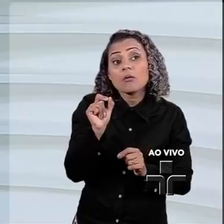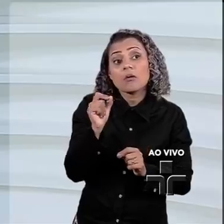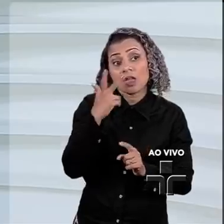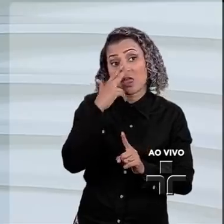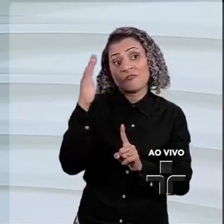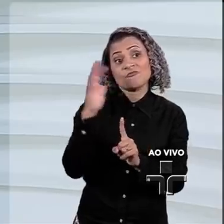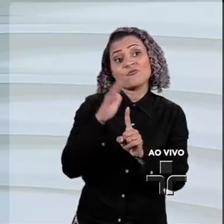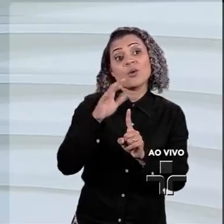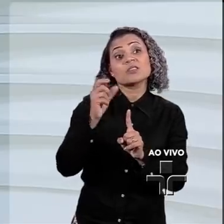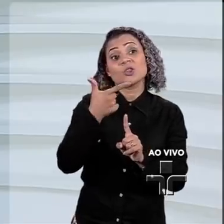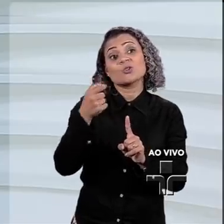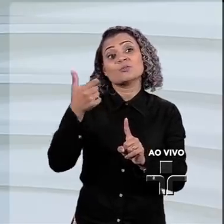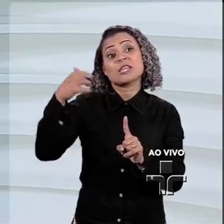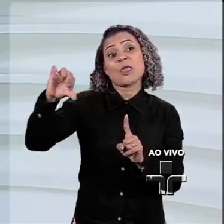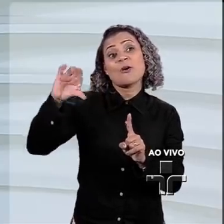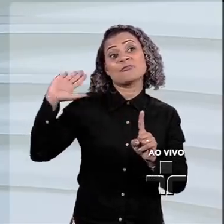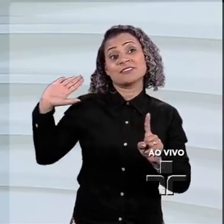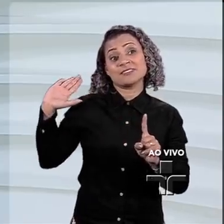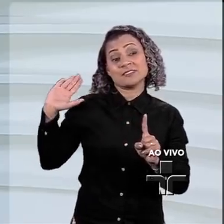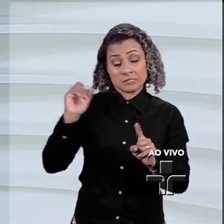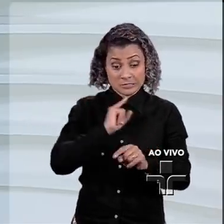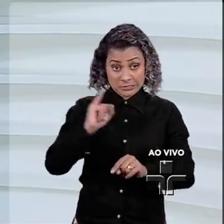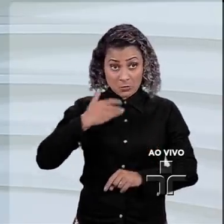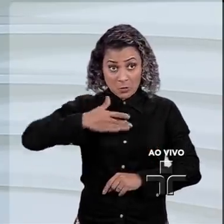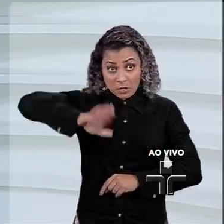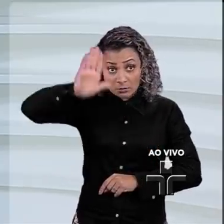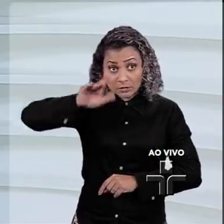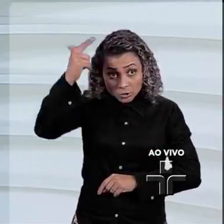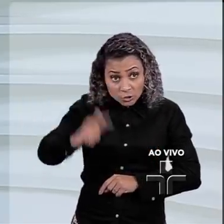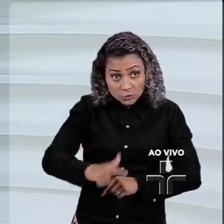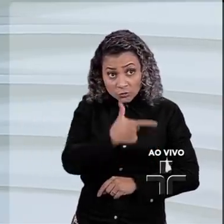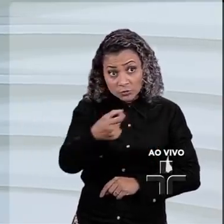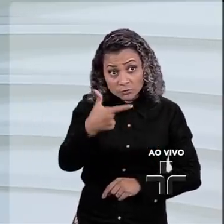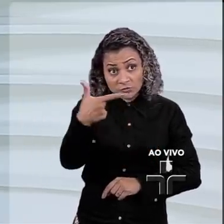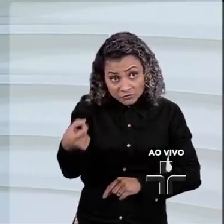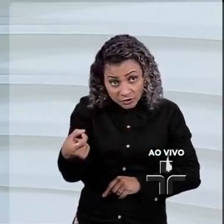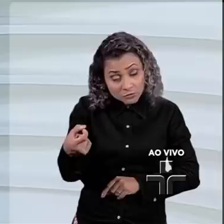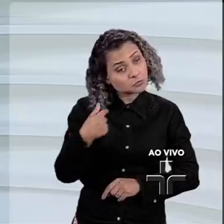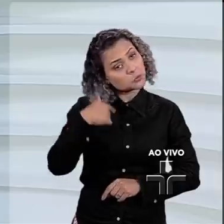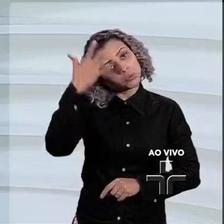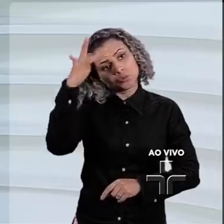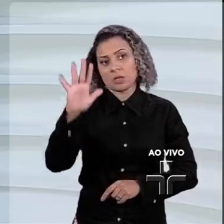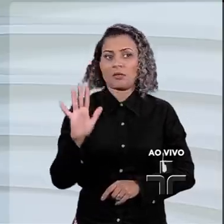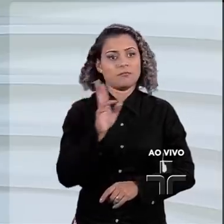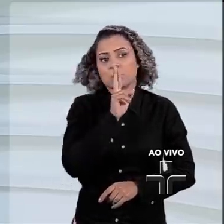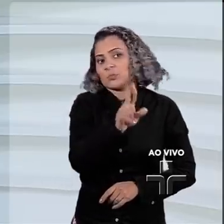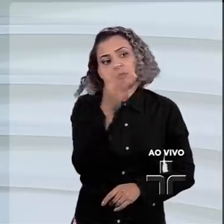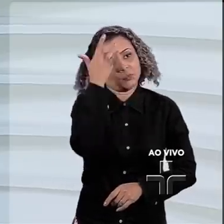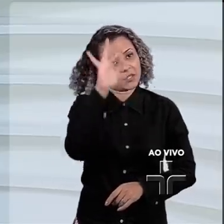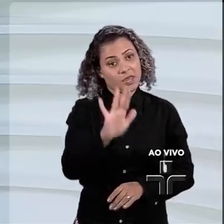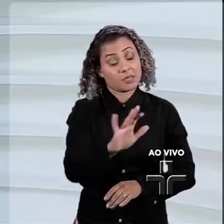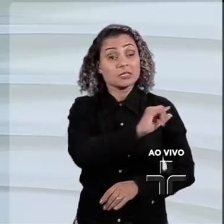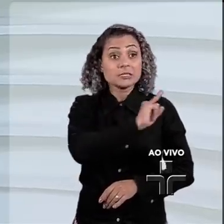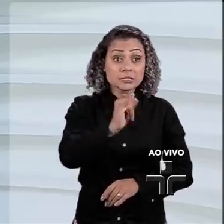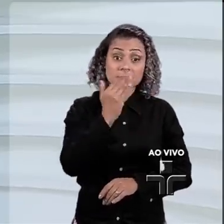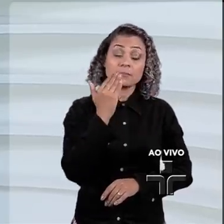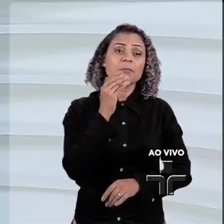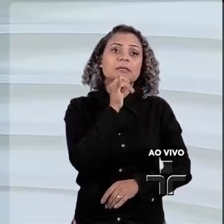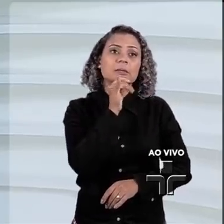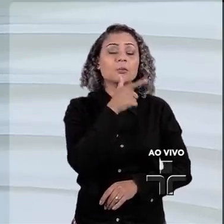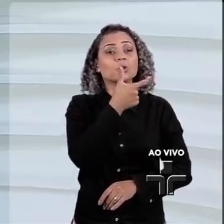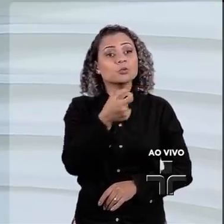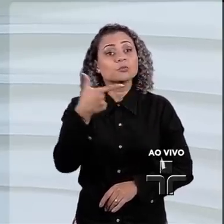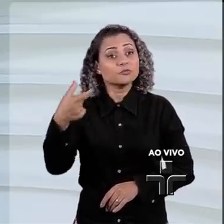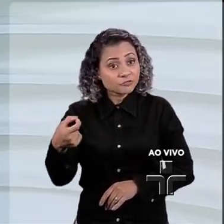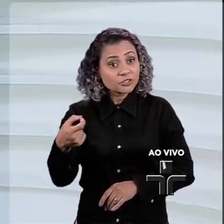2019. Se me perguntar se eu vou ser candidato à reeleição em 2020, acho que é muito cedo para dizer. Se me chamarem aqui em